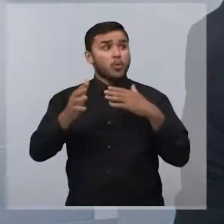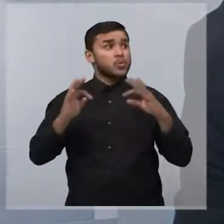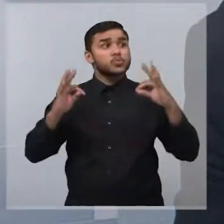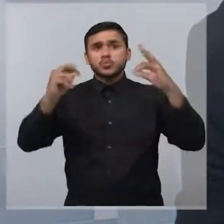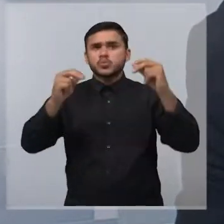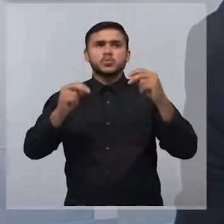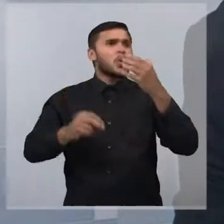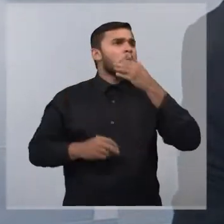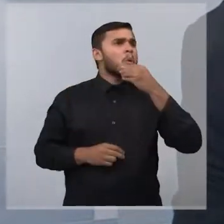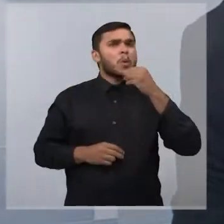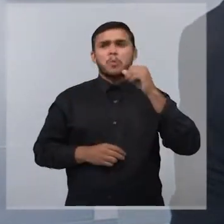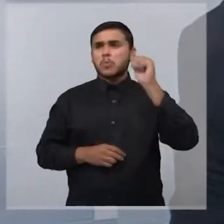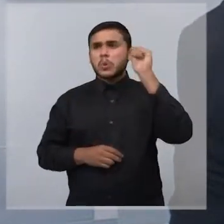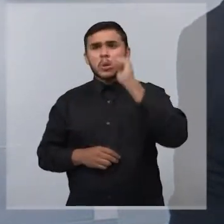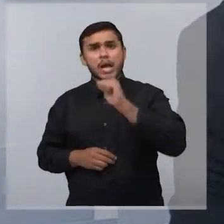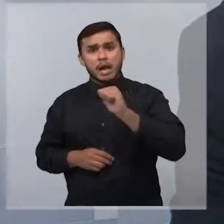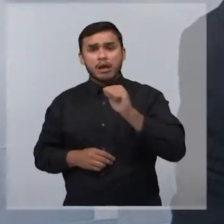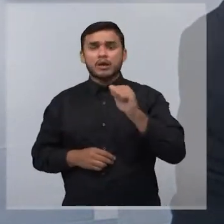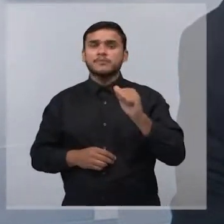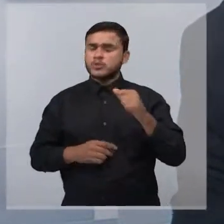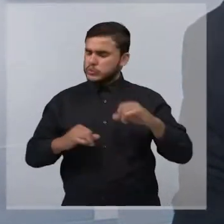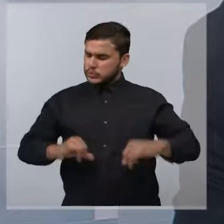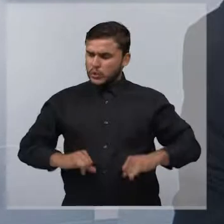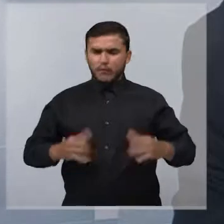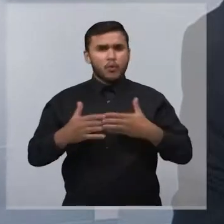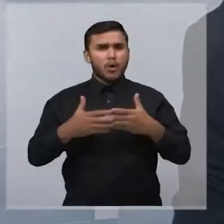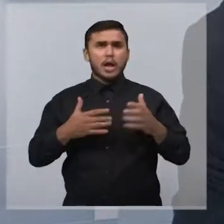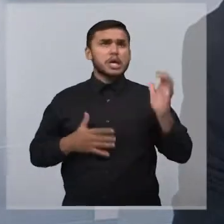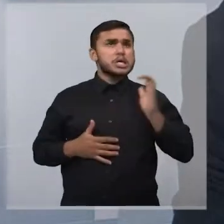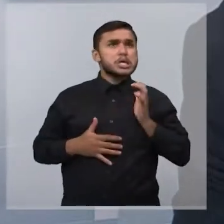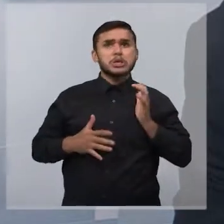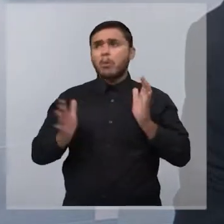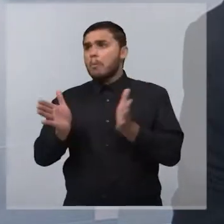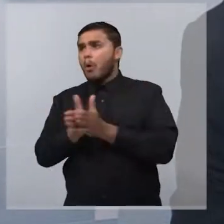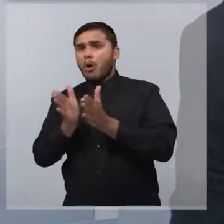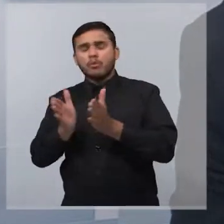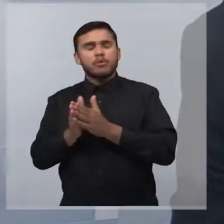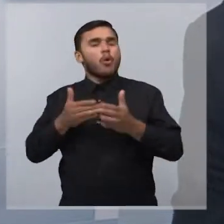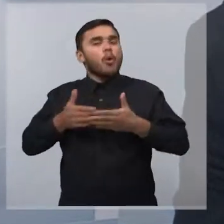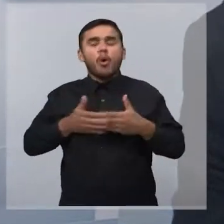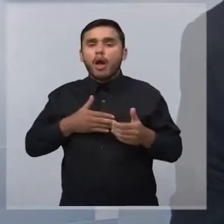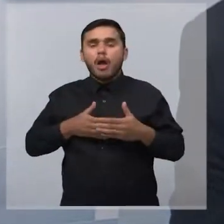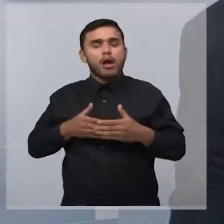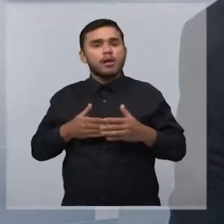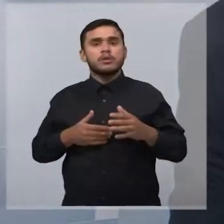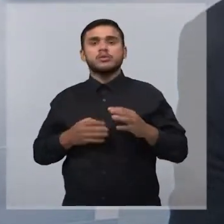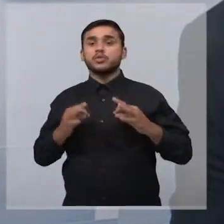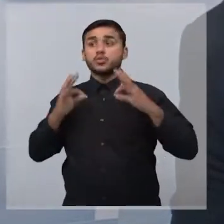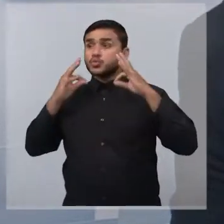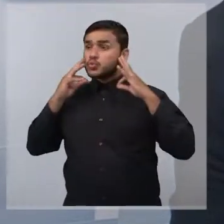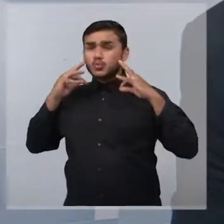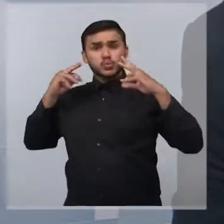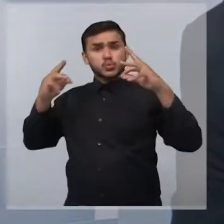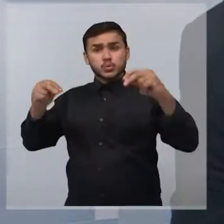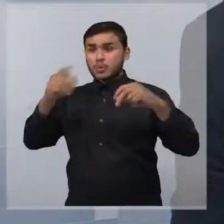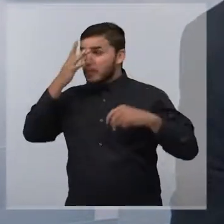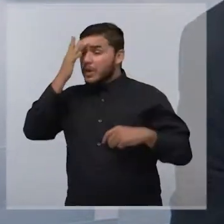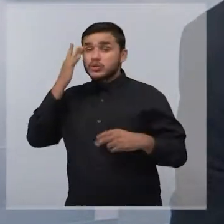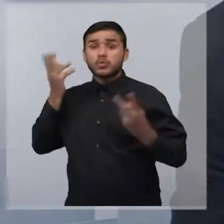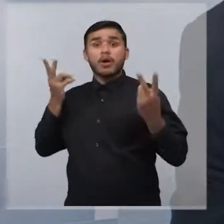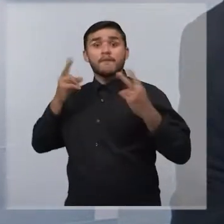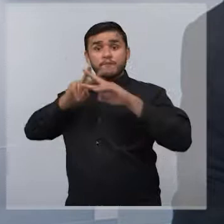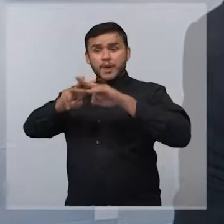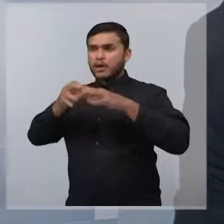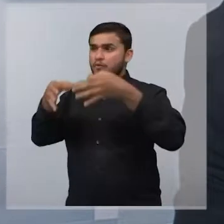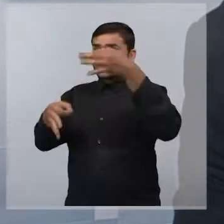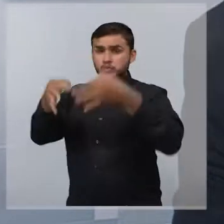classes sociais. O nosso projeto é para impedir que qualquer condenado na Lei